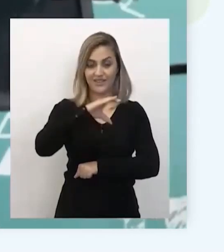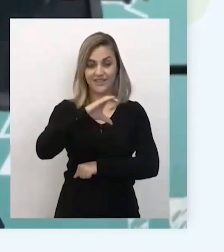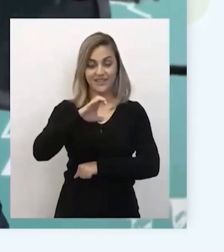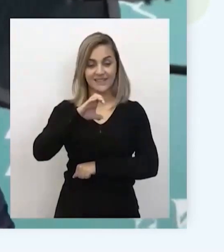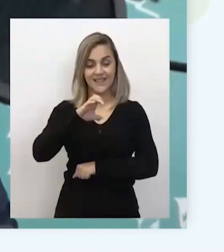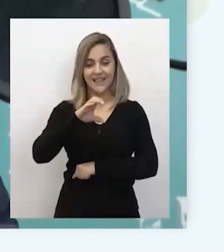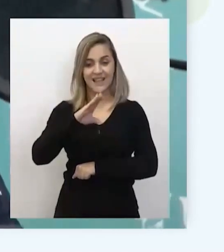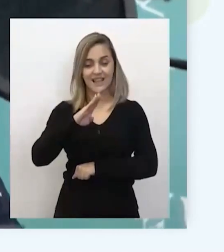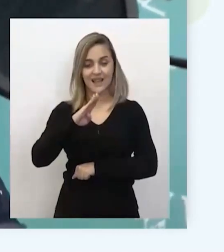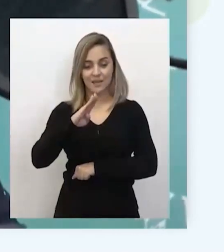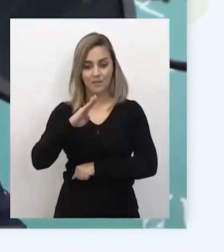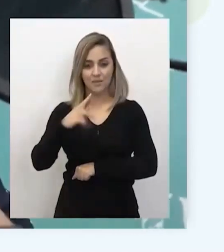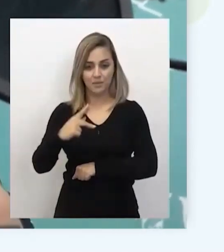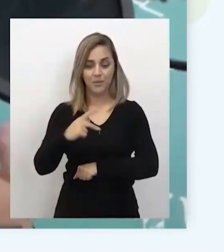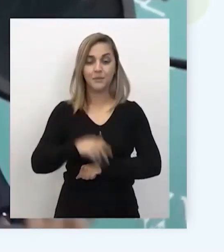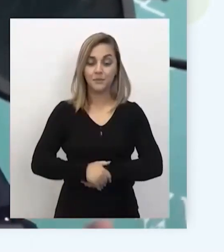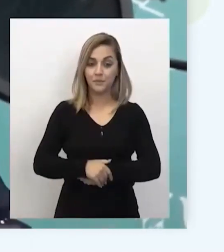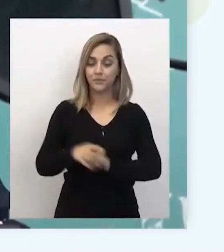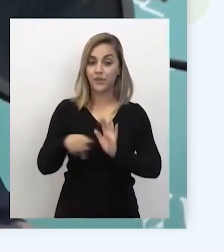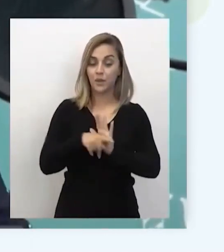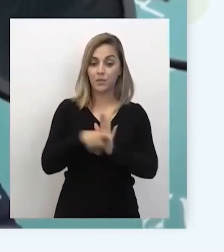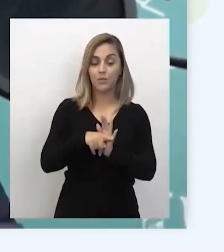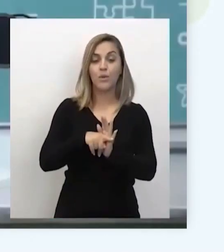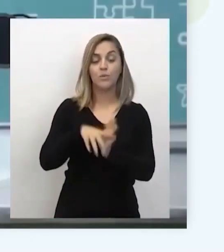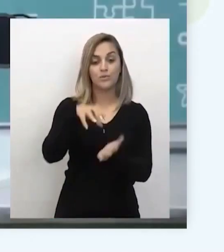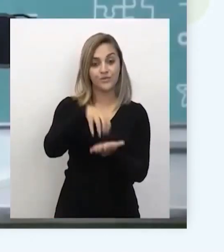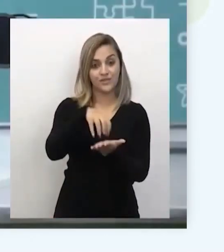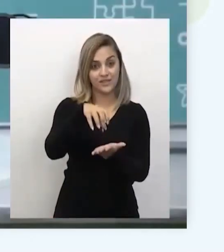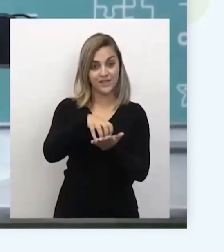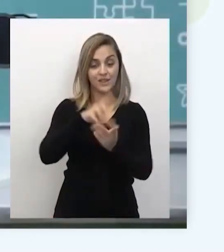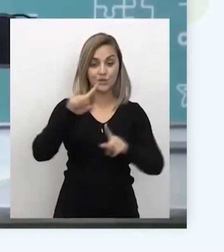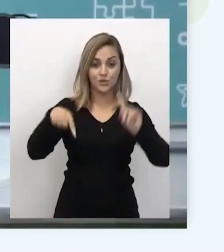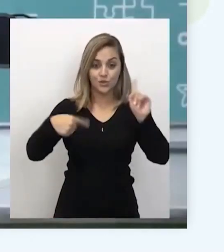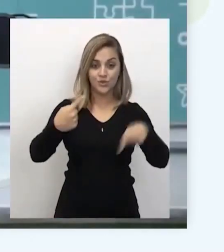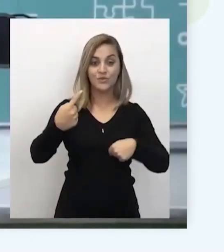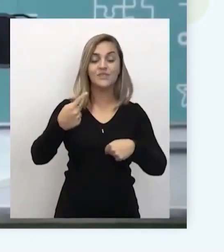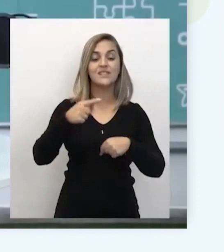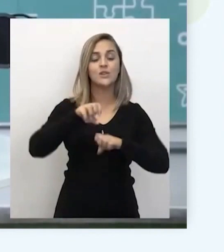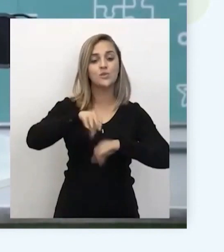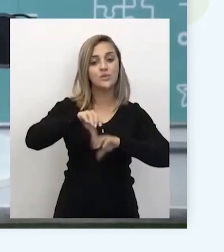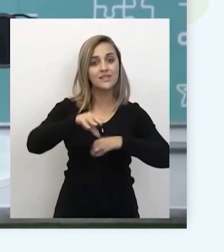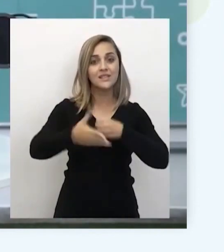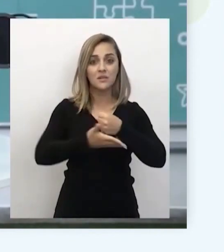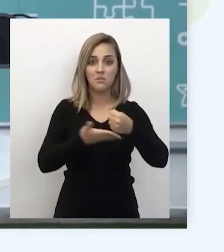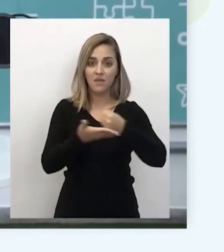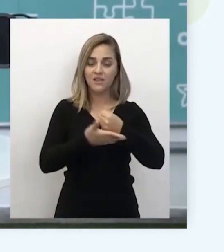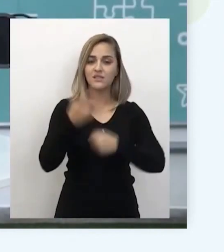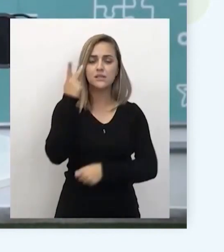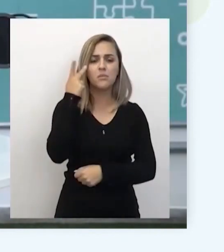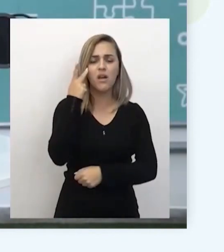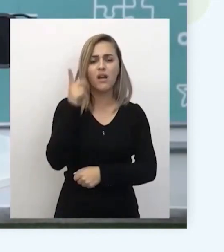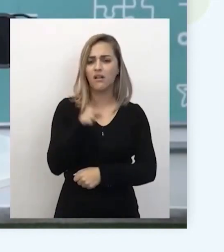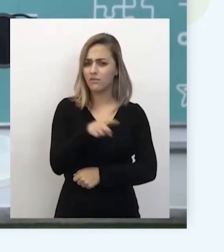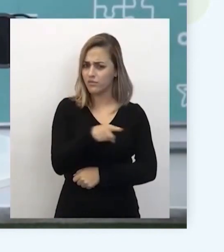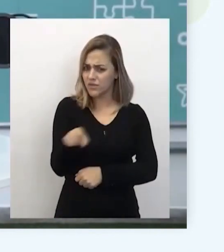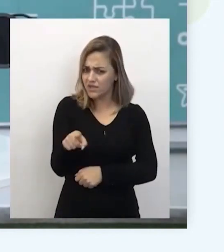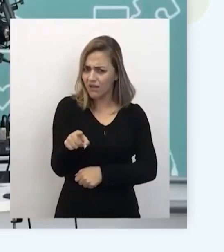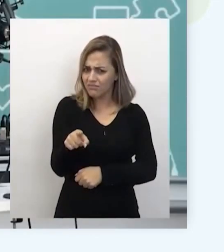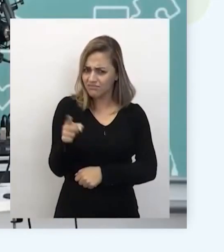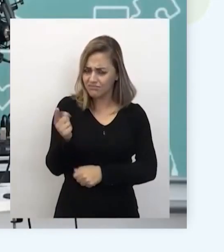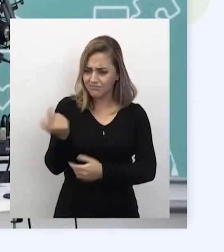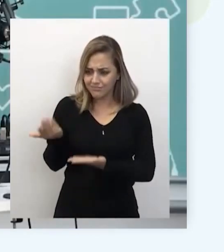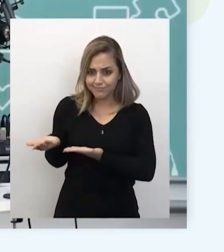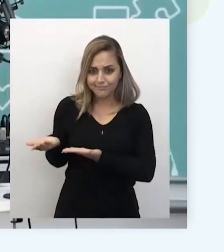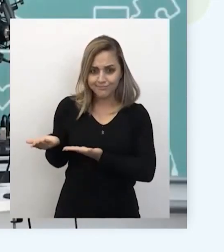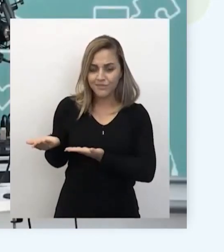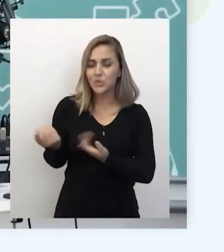CIEBP, no Centro de Inovação da Educação Básica Paulista. Mas você não precisa ter um aparelho desse para fazer o seu podcast.